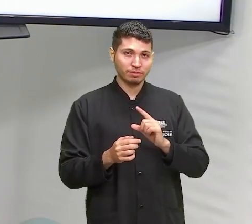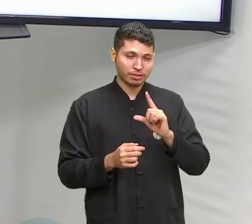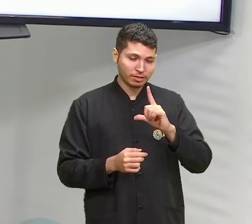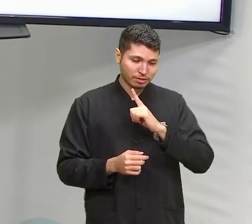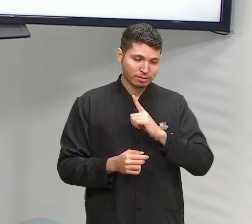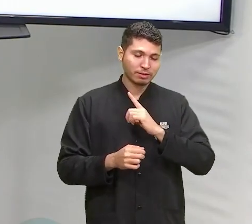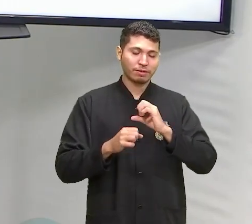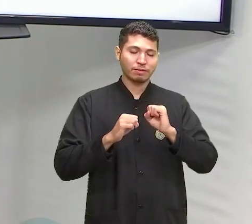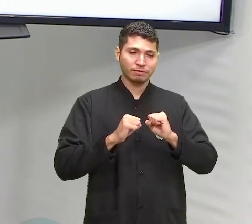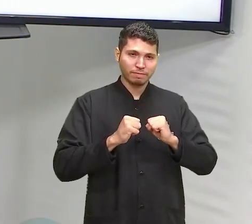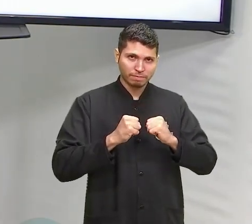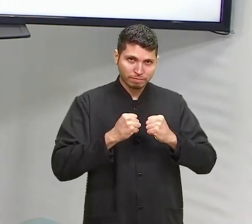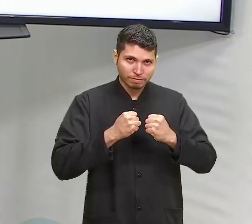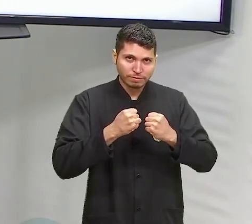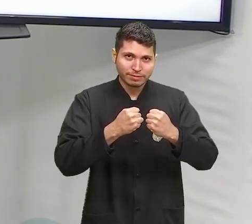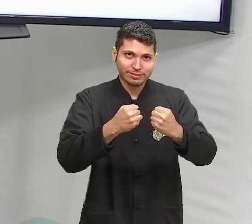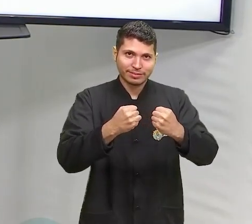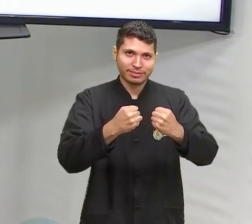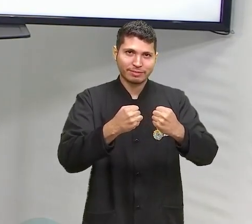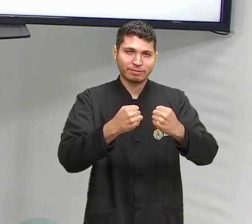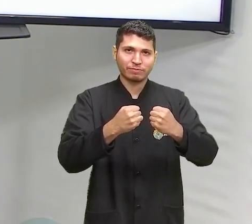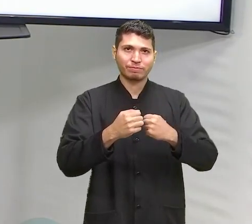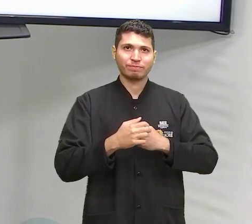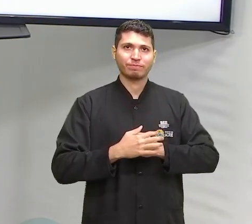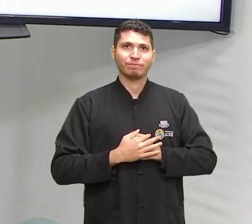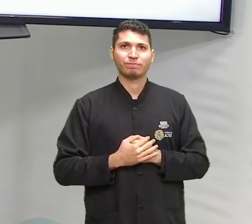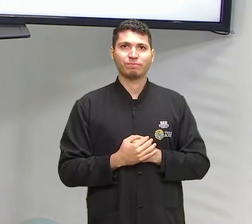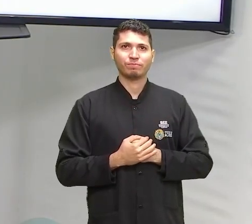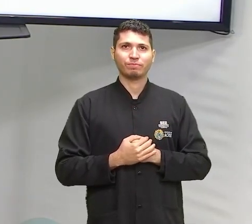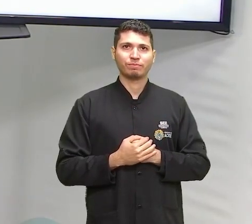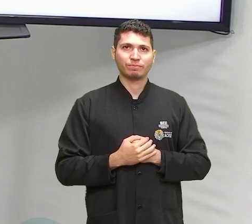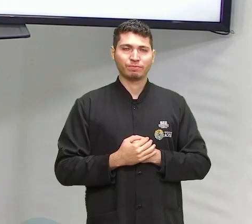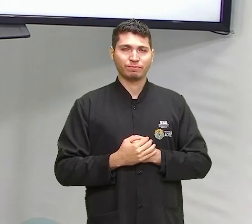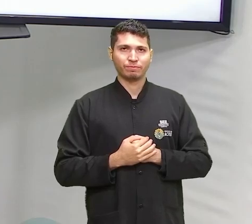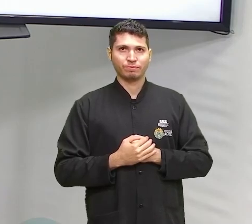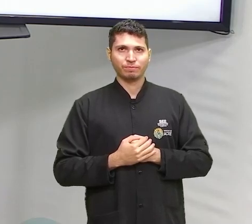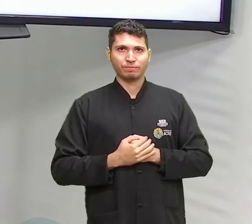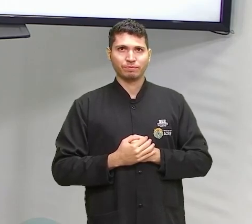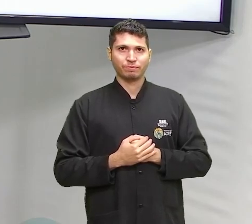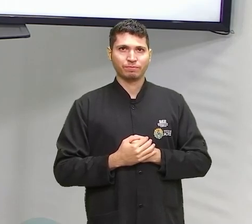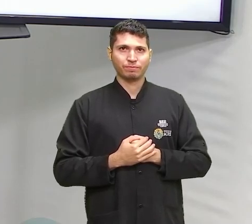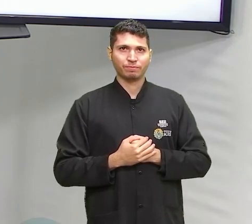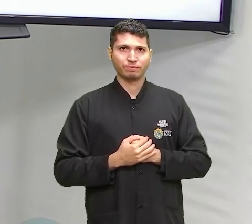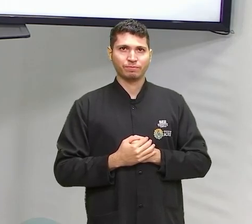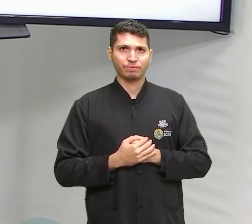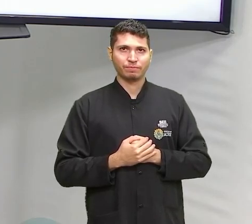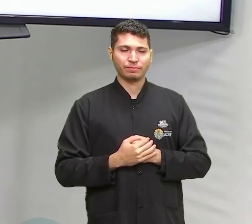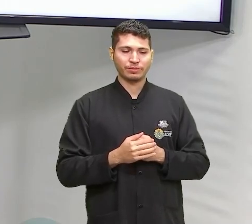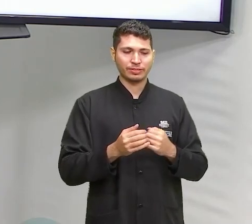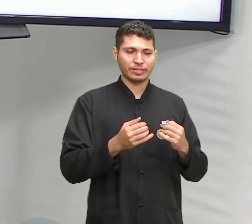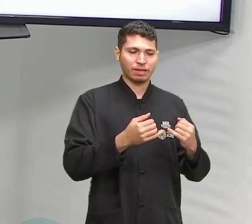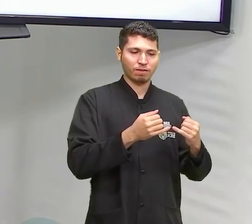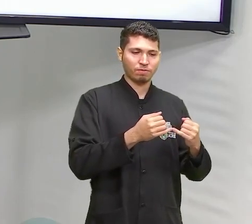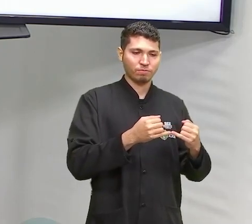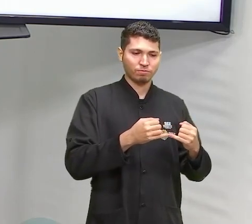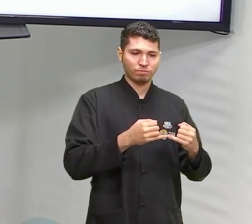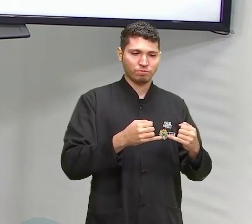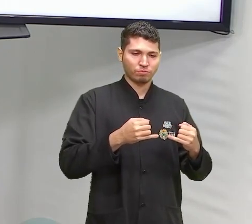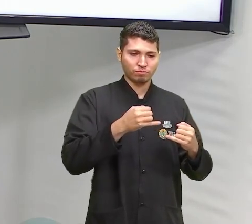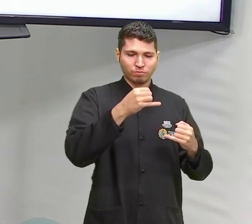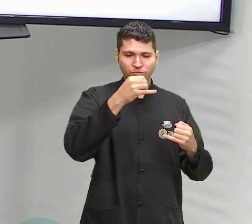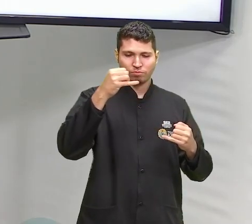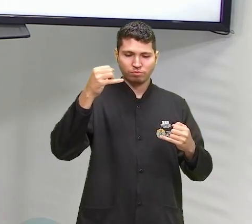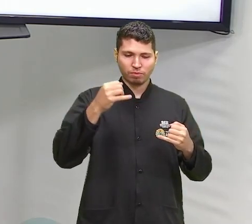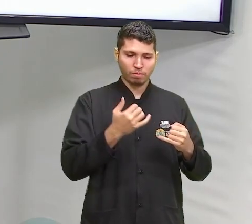resistência, o nome já diz um pouco, e vai causar uma certa resistência na corrente elétrica, na tensão que passar